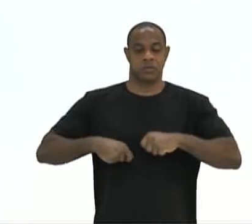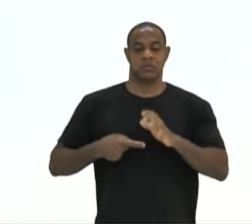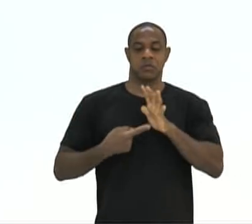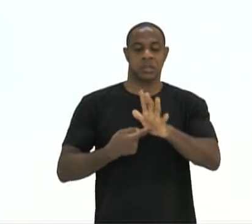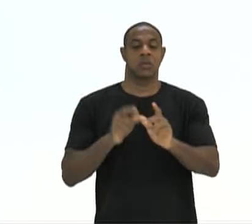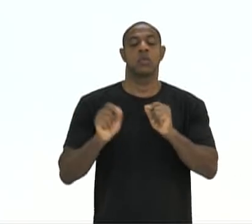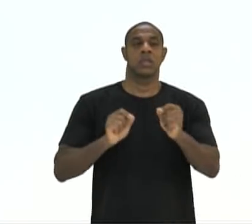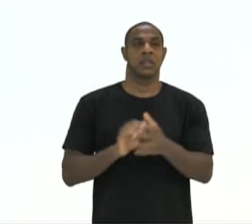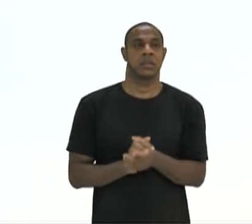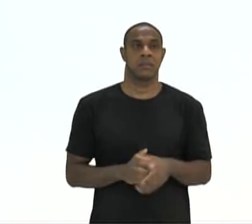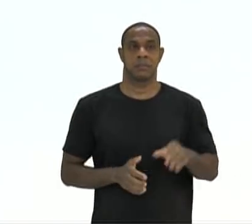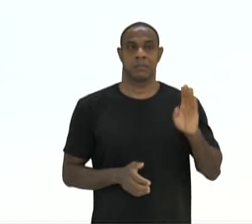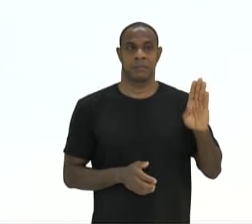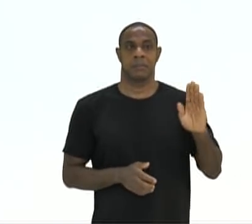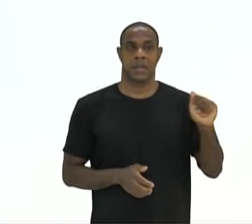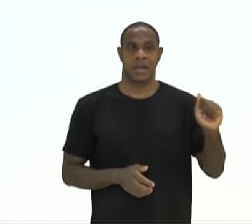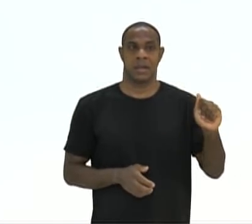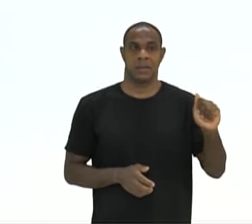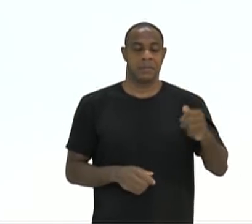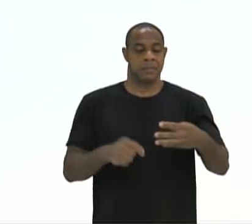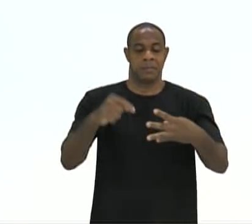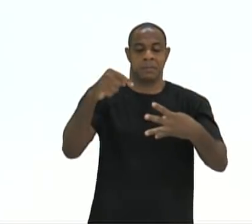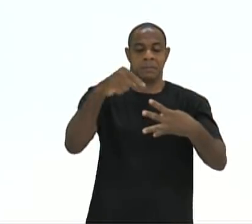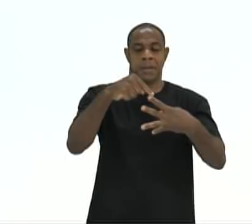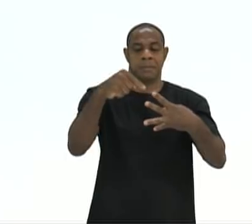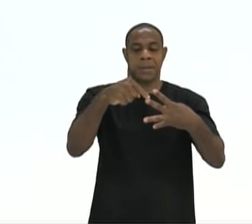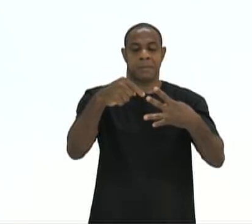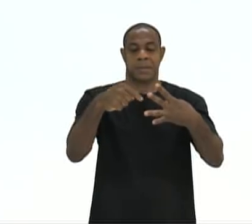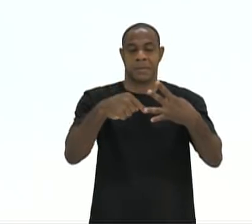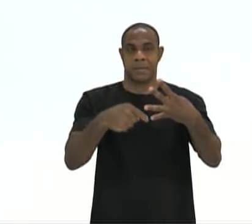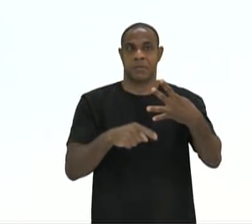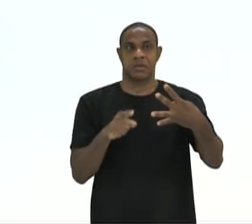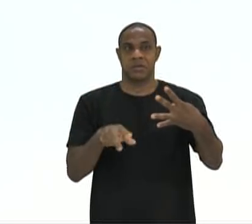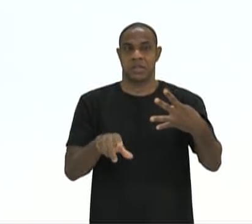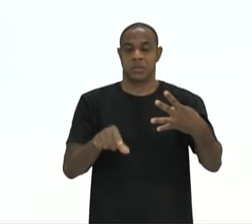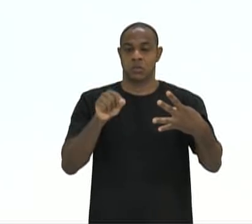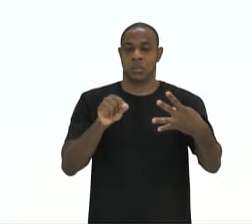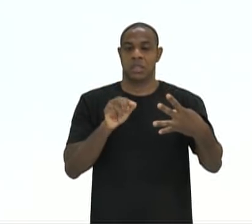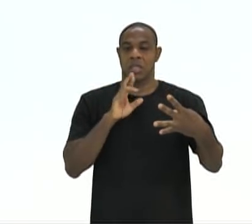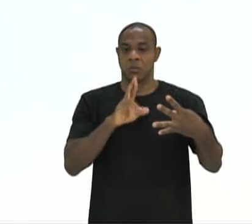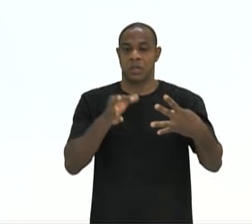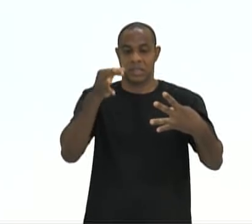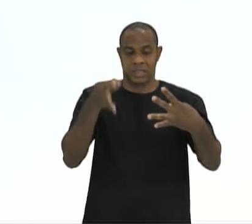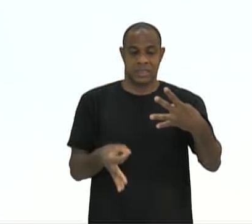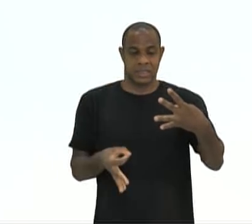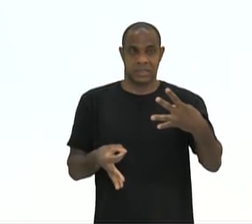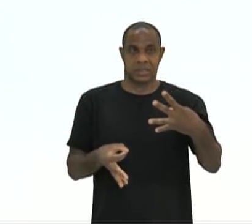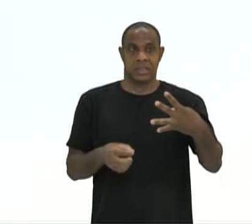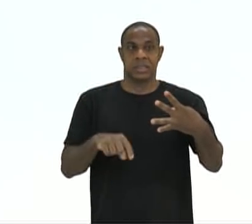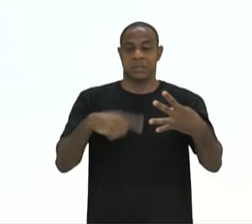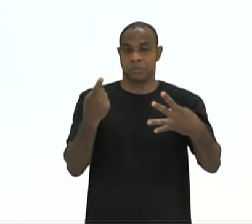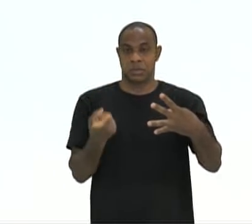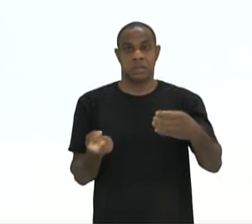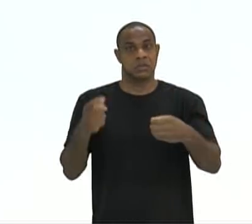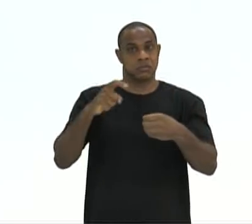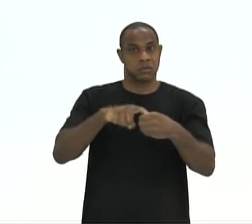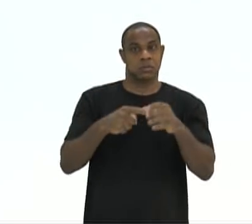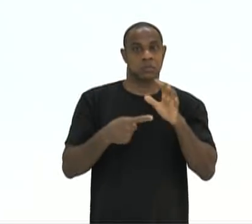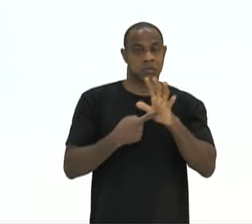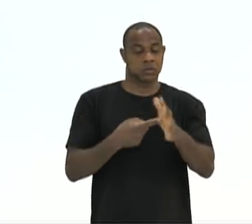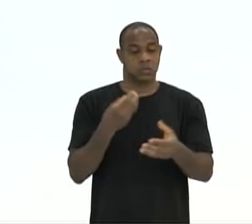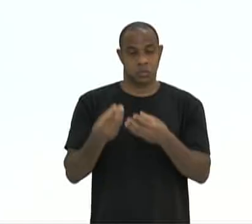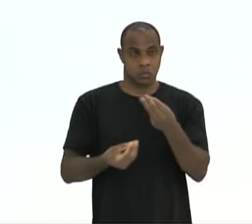apenas de um resumo? B, trata-se de uma sinopse que sensibiliza os interlocutores para despertar sua